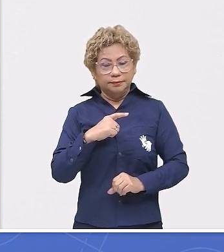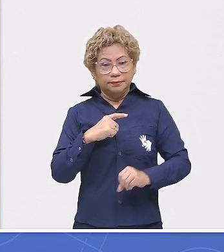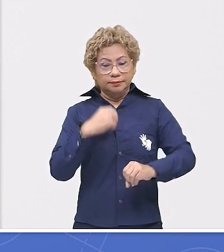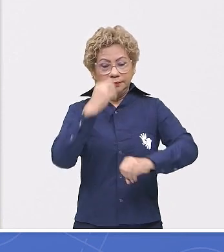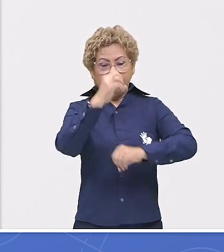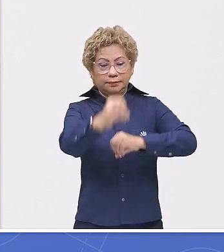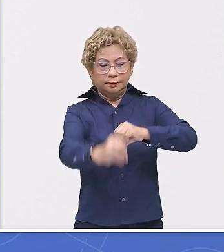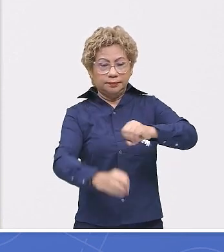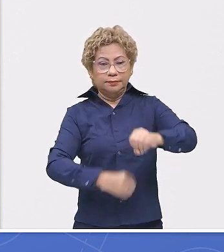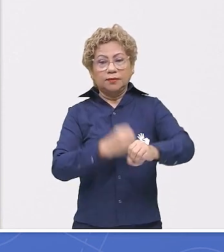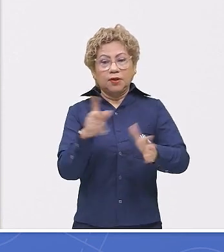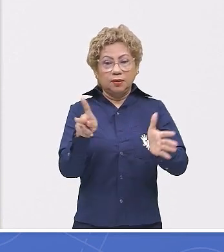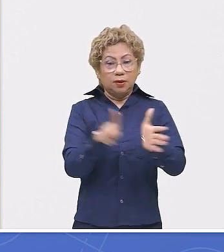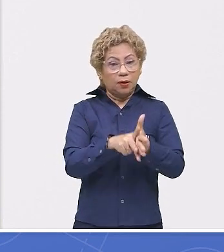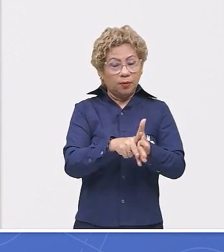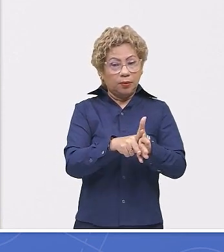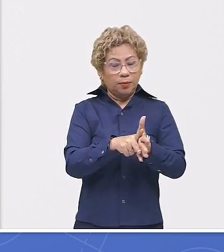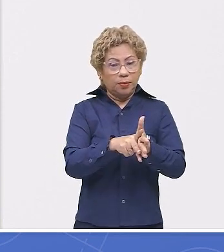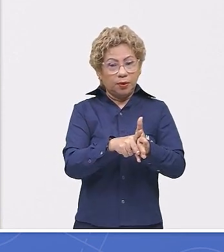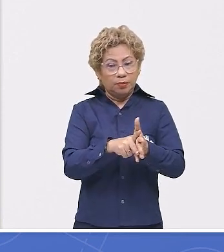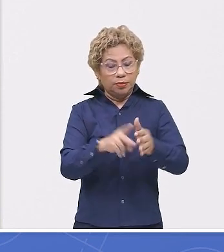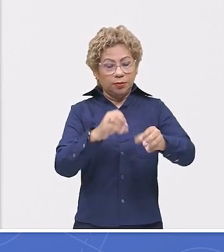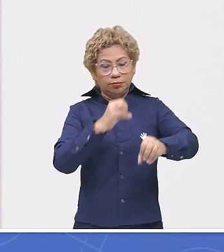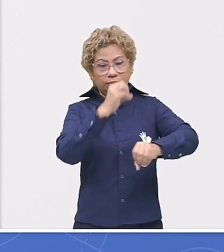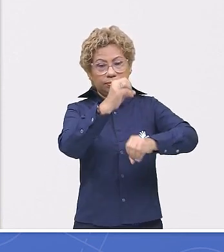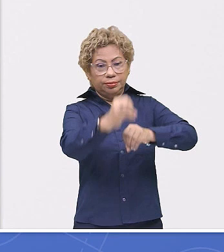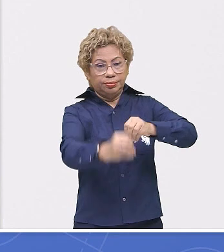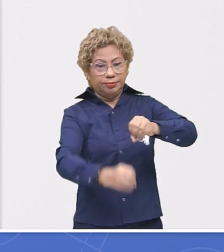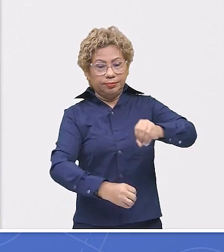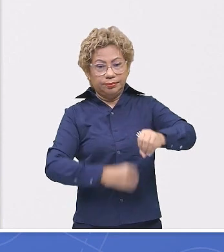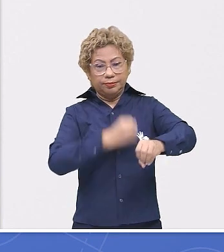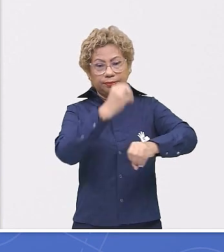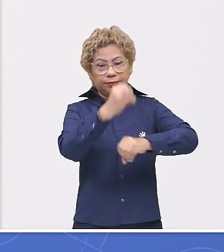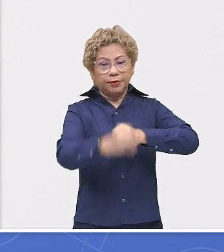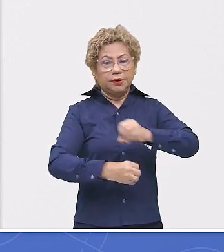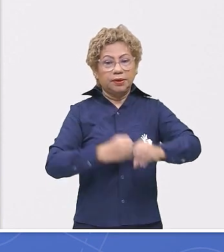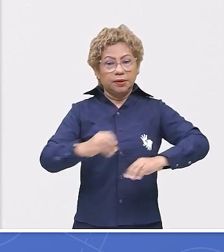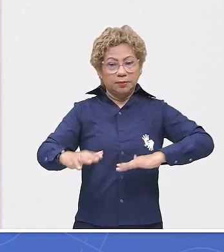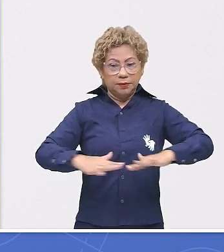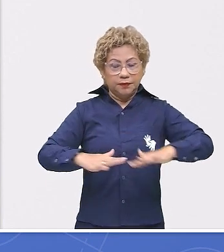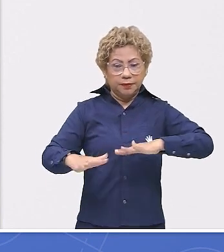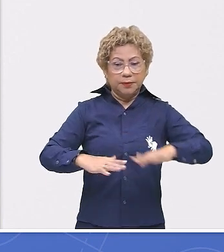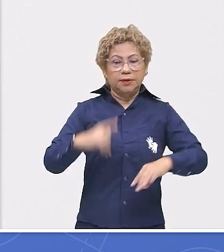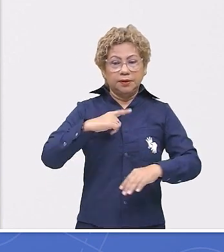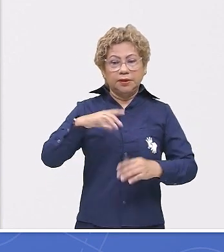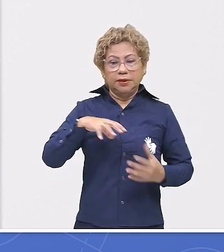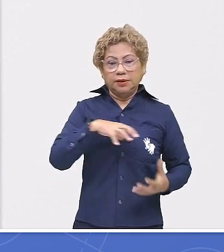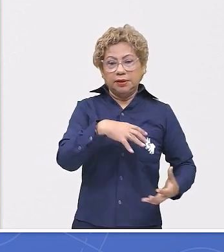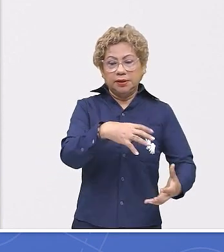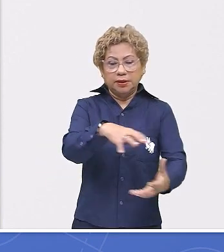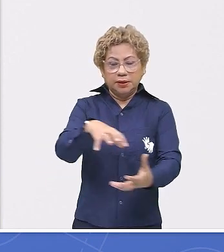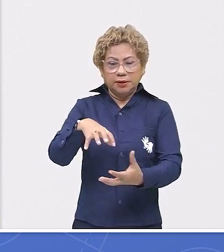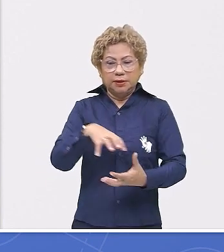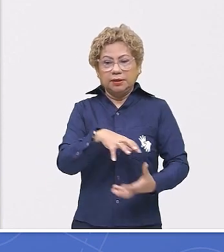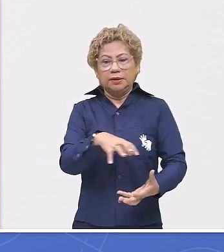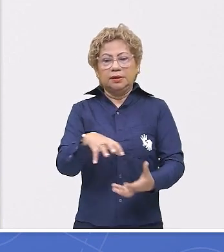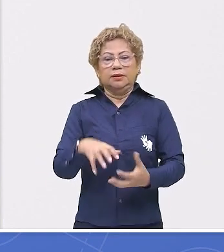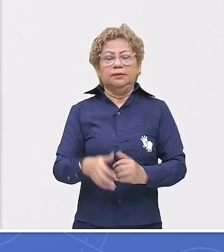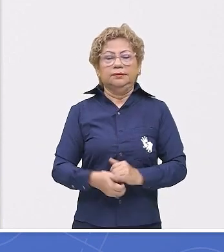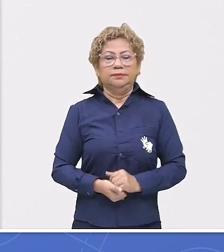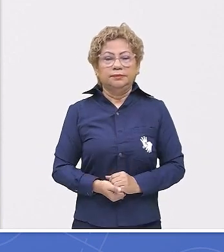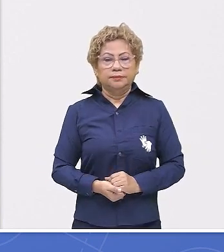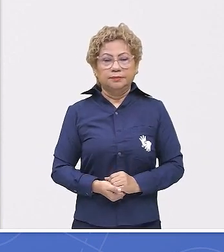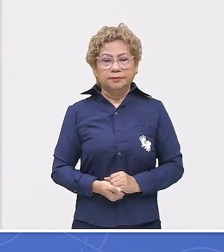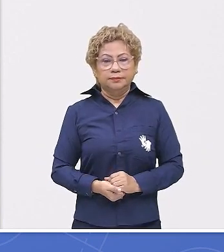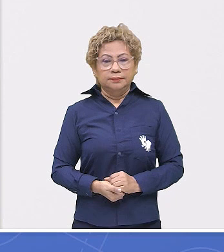próprio eixo, ok? Então, a gente verificando que com esse movimento que o planeta ele acaba realizando, tá? E,